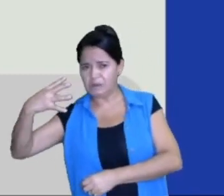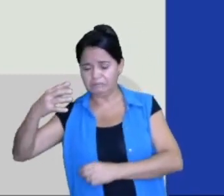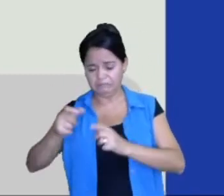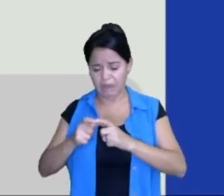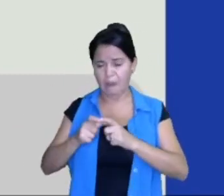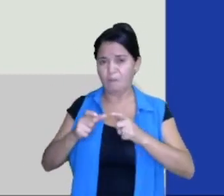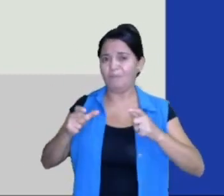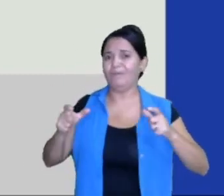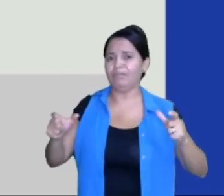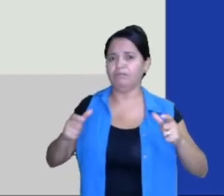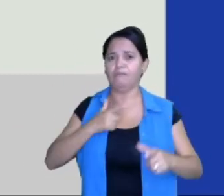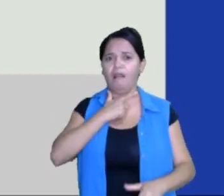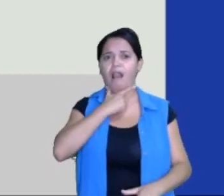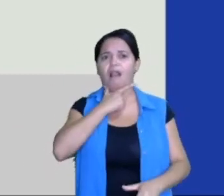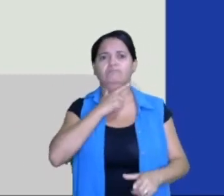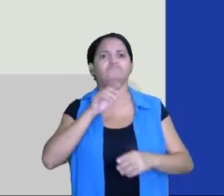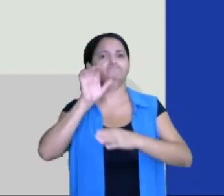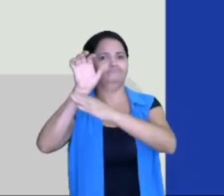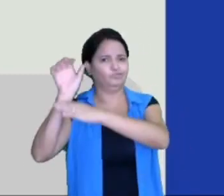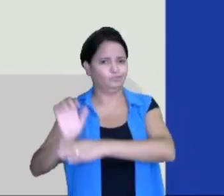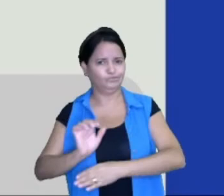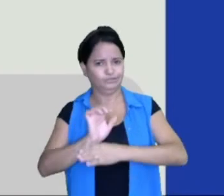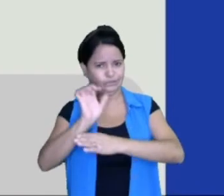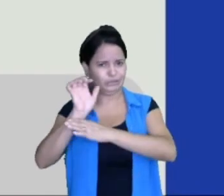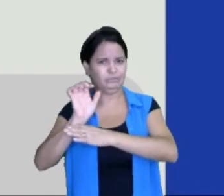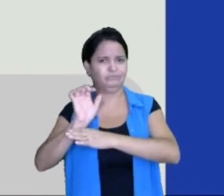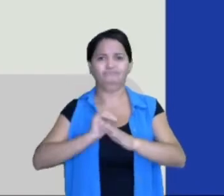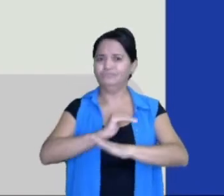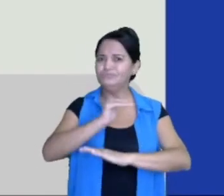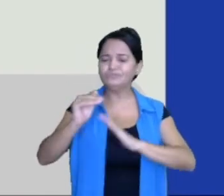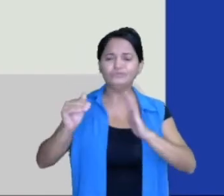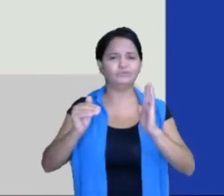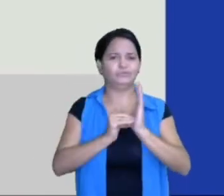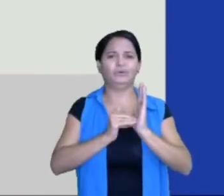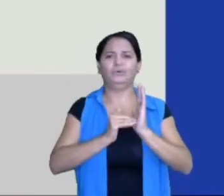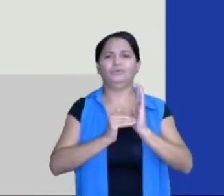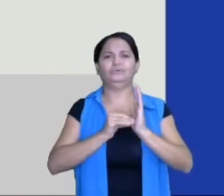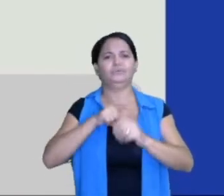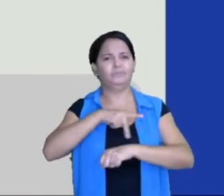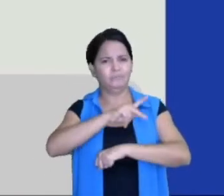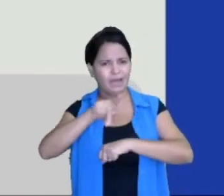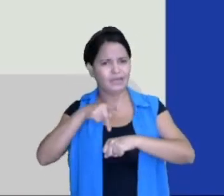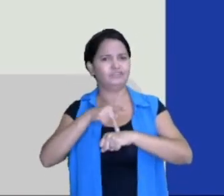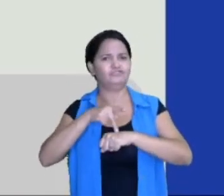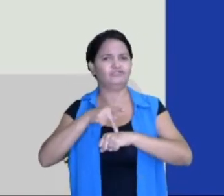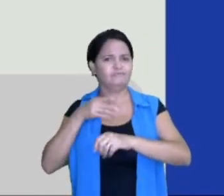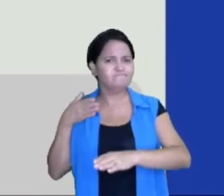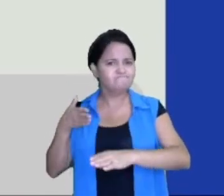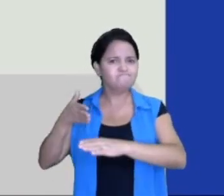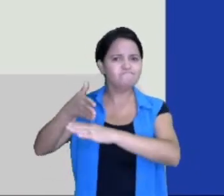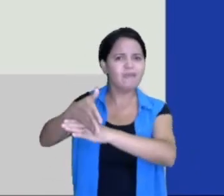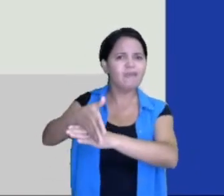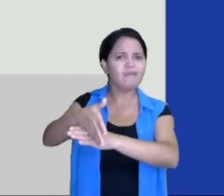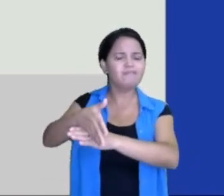do Estado. Como assim, professor? Todo país que entra numa guerra,